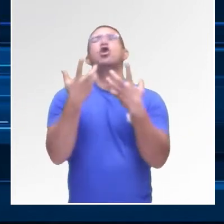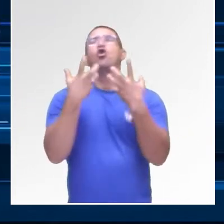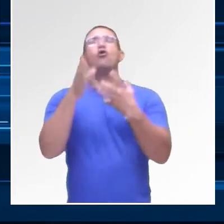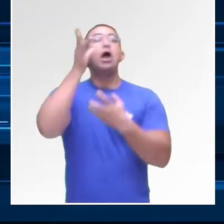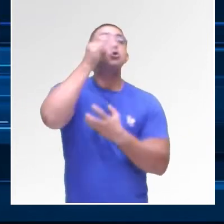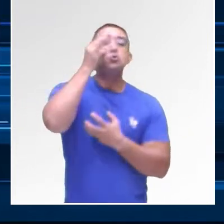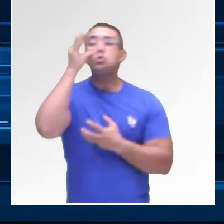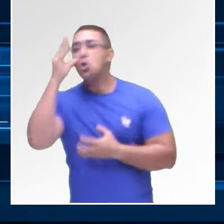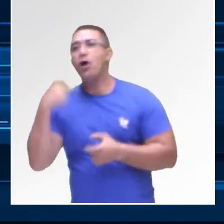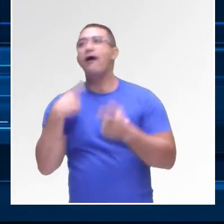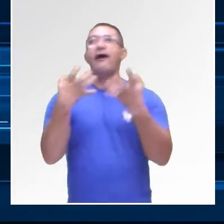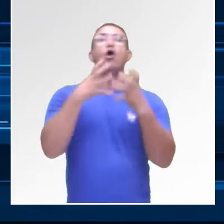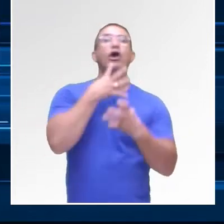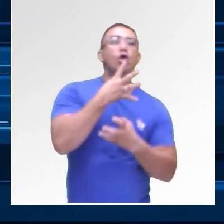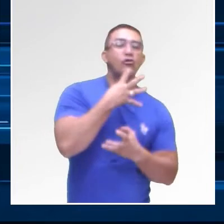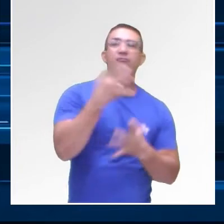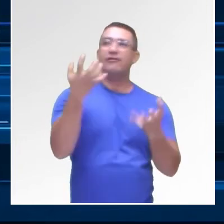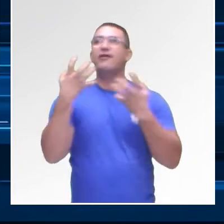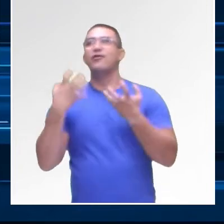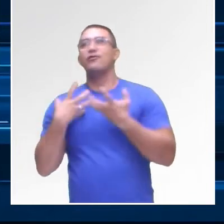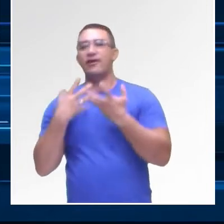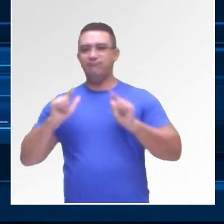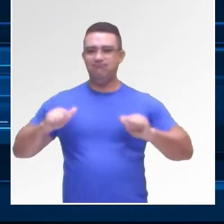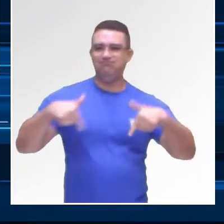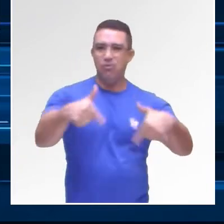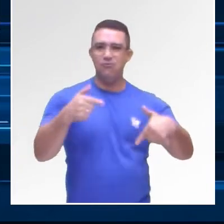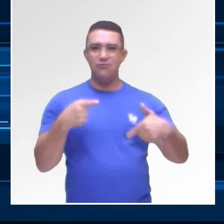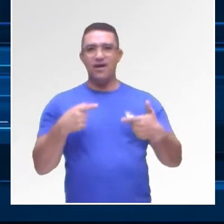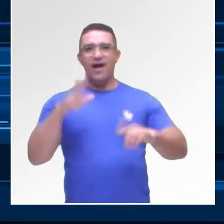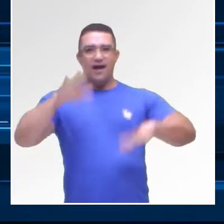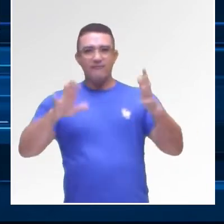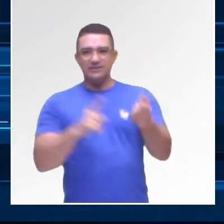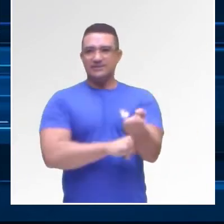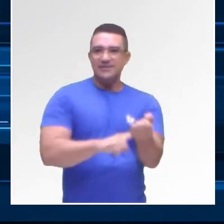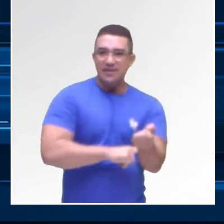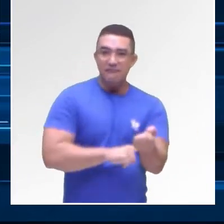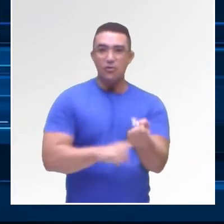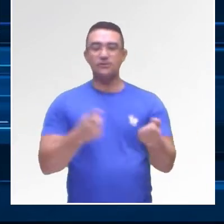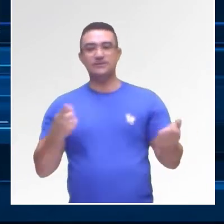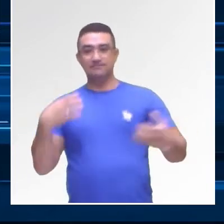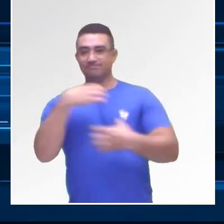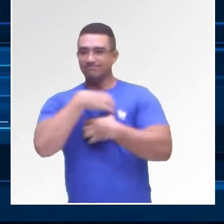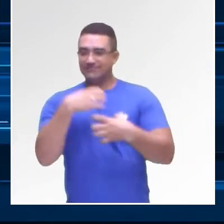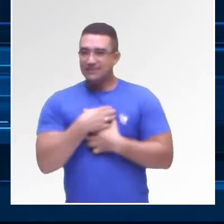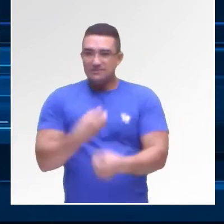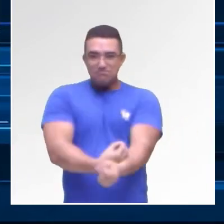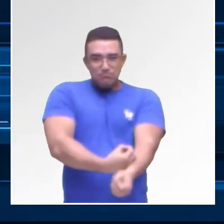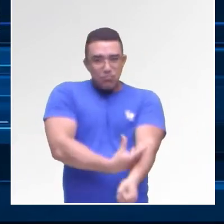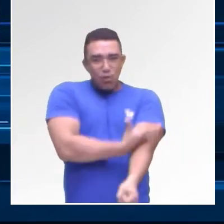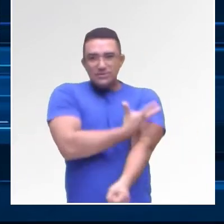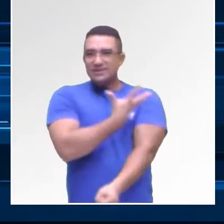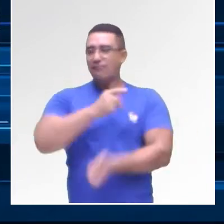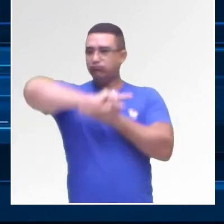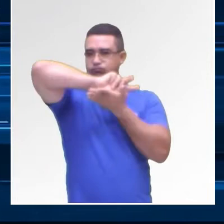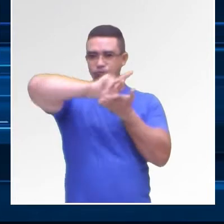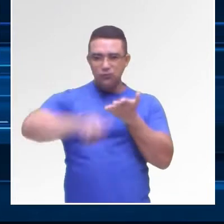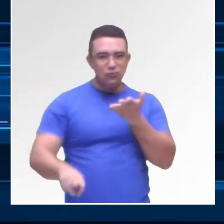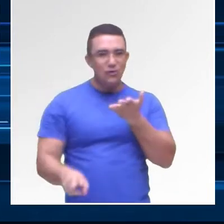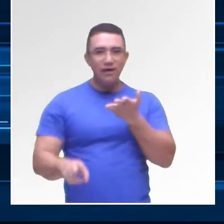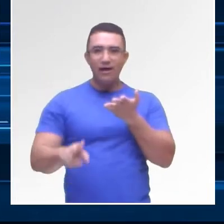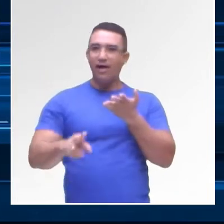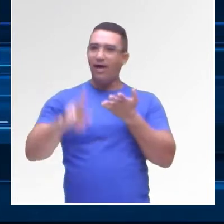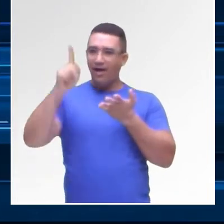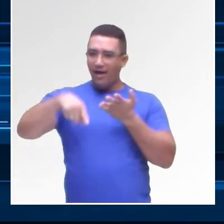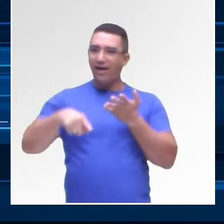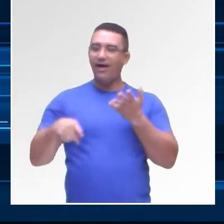corpo, que nos faz ficar alertas, nos faz ficar agitados, nos faz sentir emoções fortes, e isso muda também